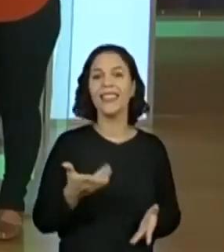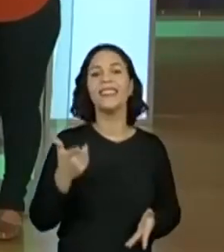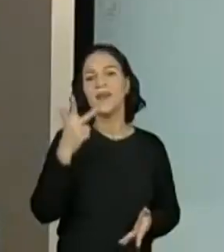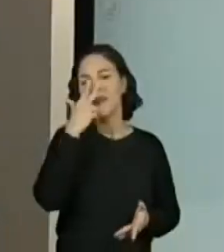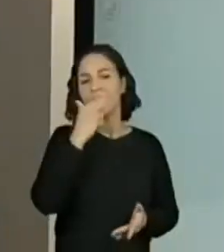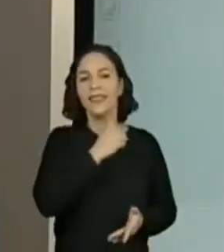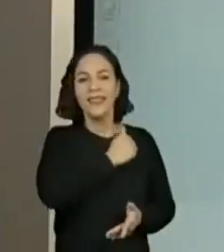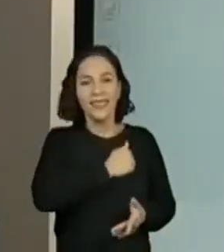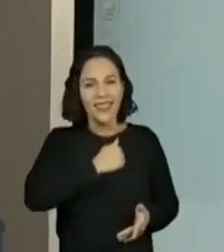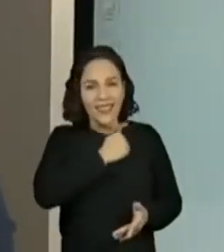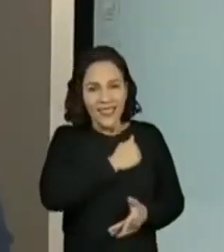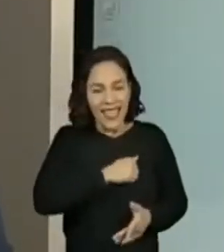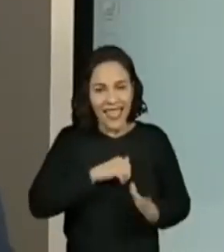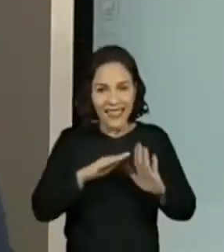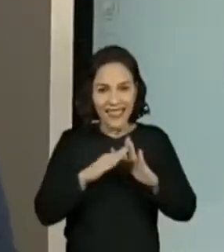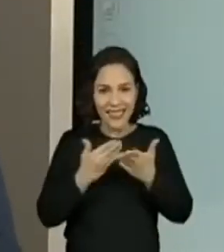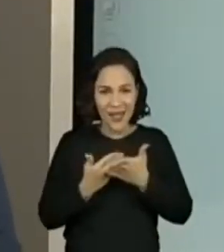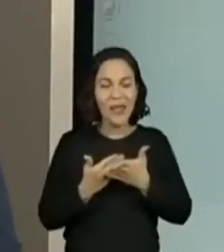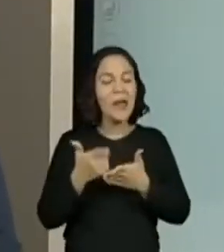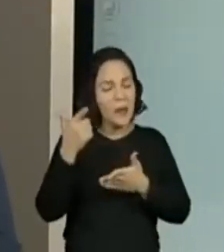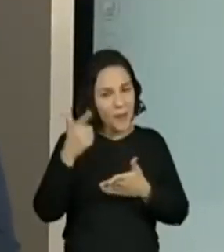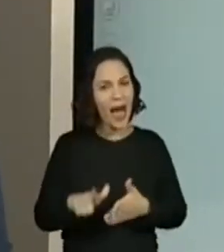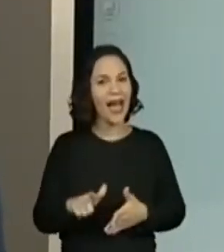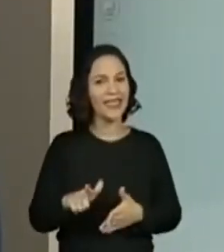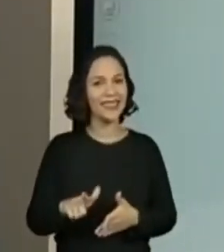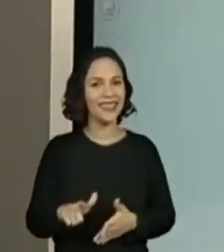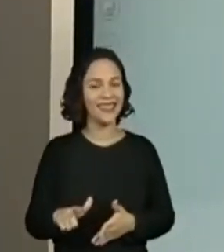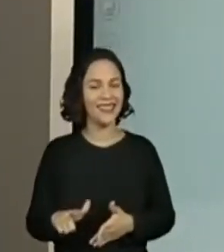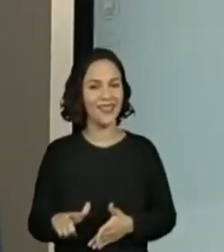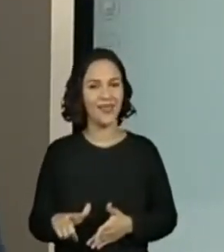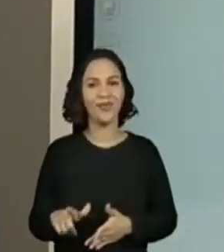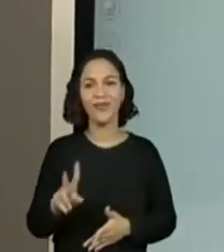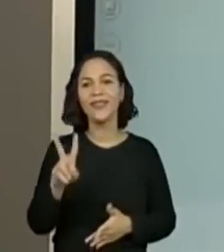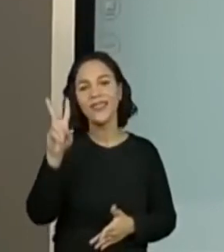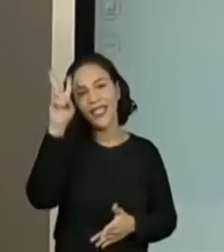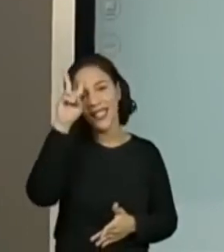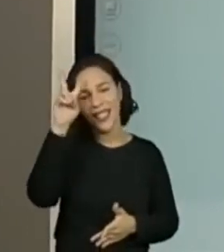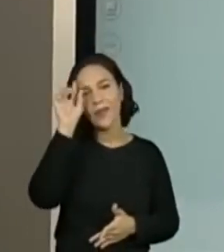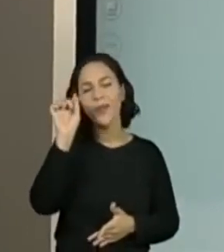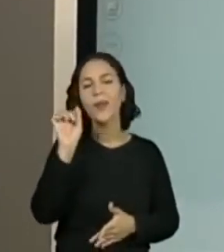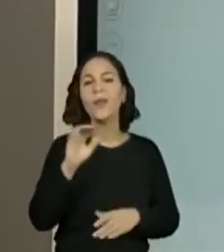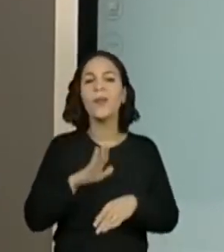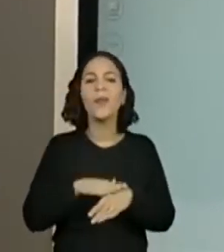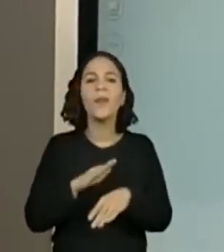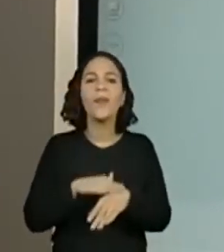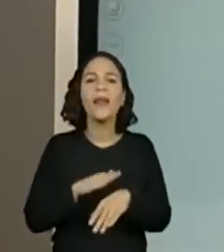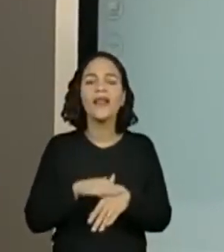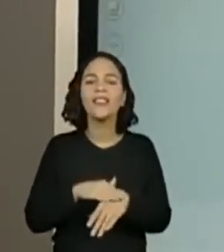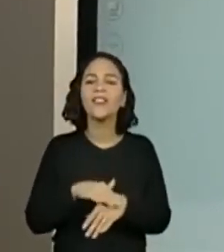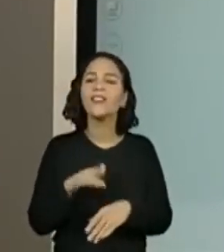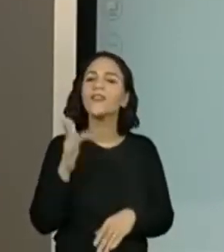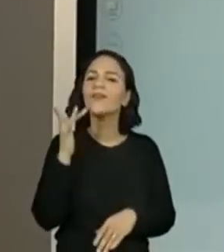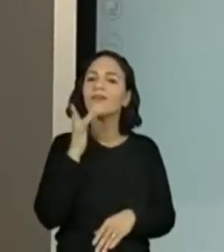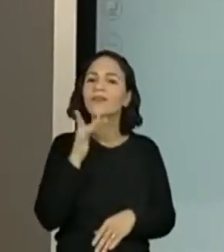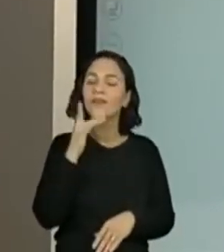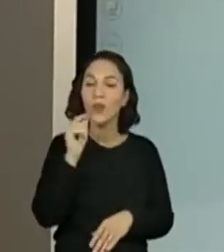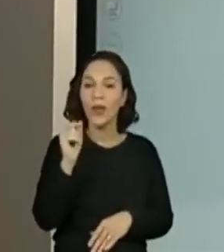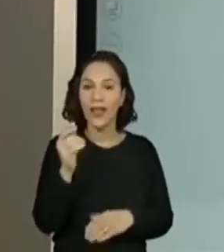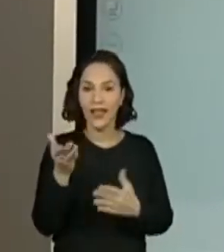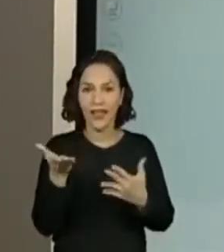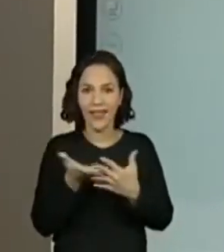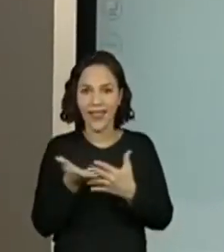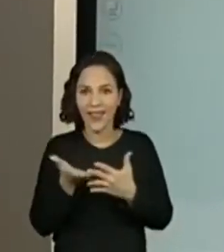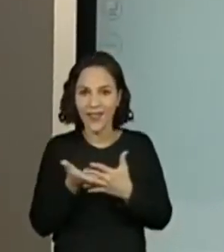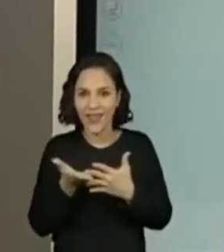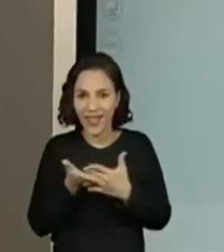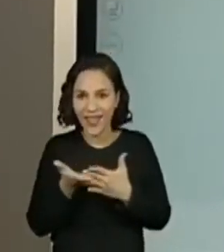da saudade da escola, certo? Lembra daquela hora mais gostosa, que é a hora do recreio?